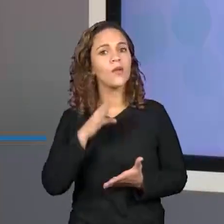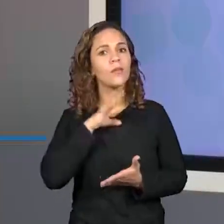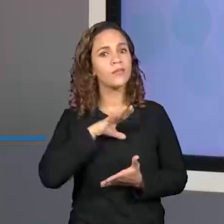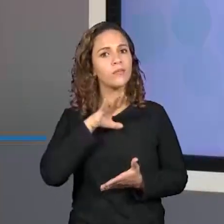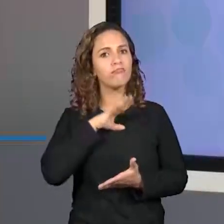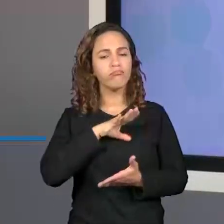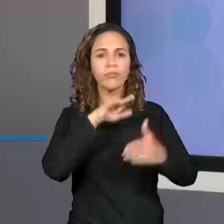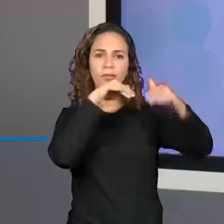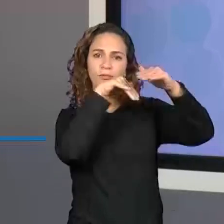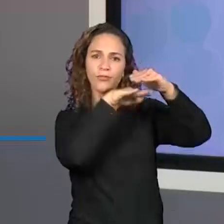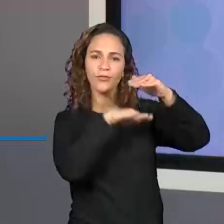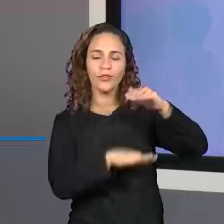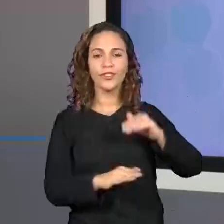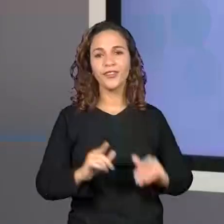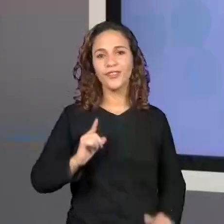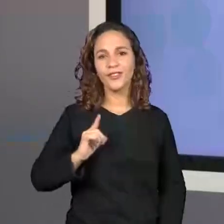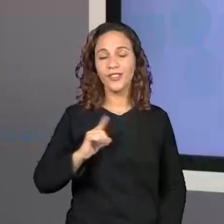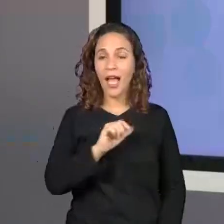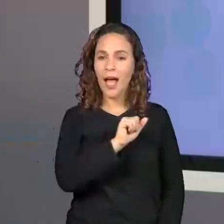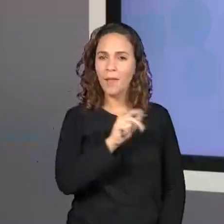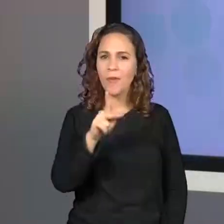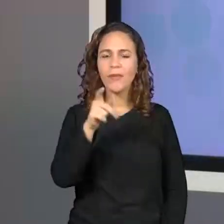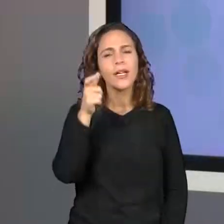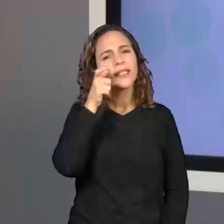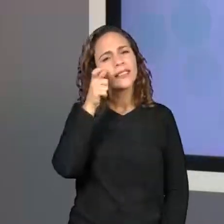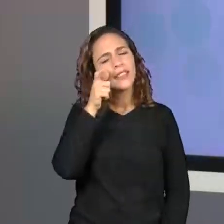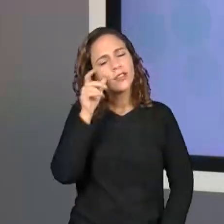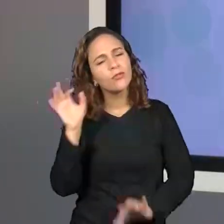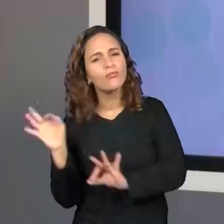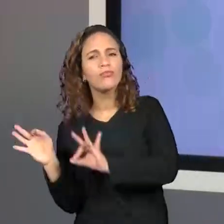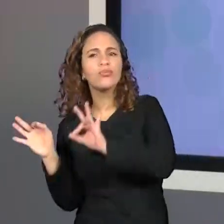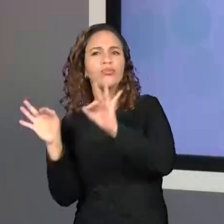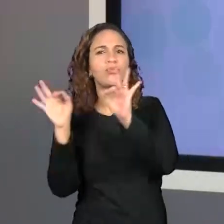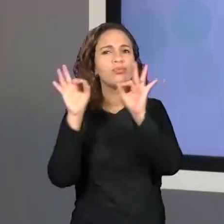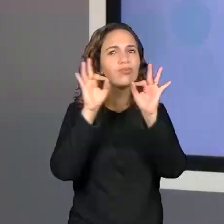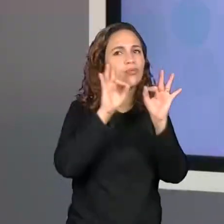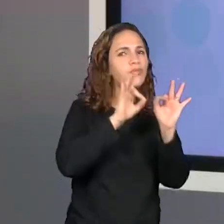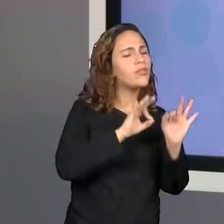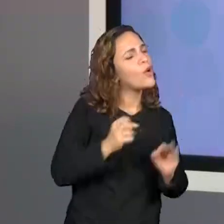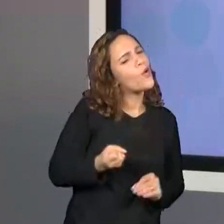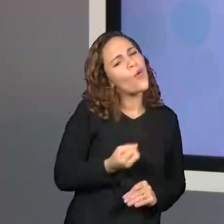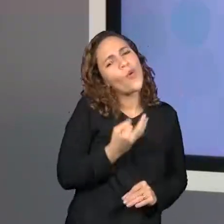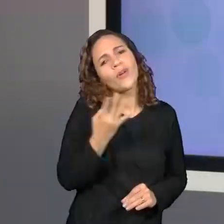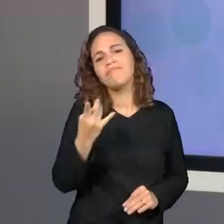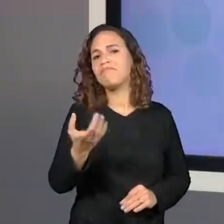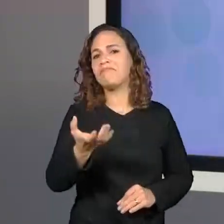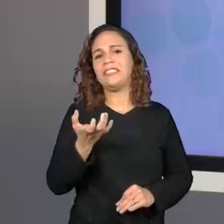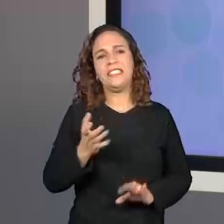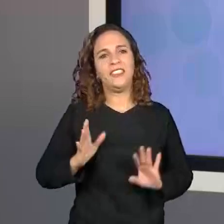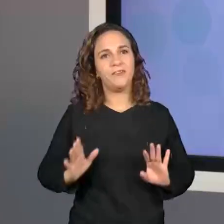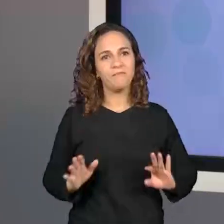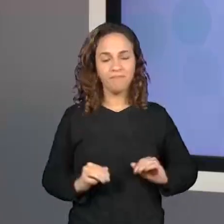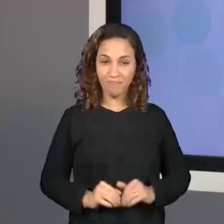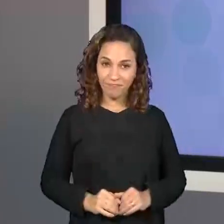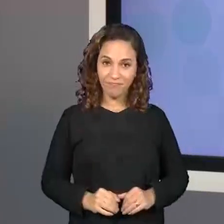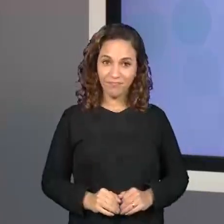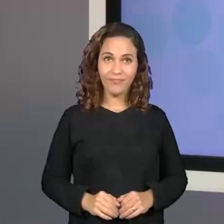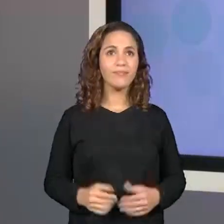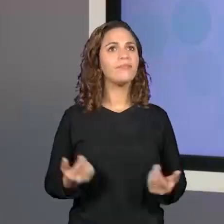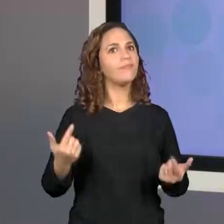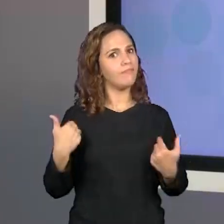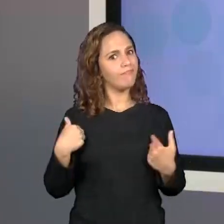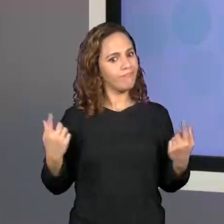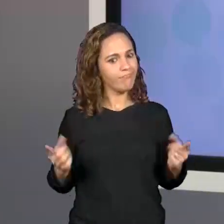disponível no repositório do aplicativo para você revisitá-la e assistir quantas vezes você quiser. E estamos super